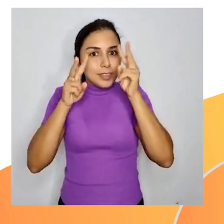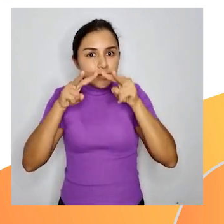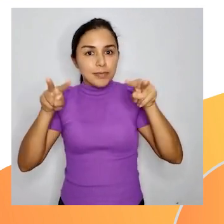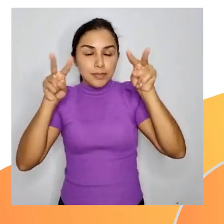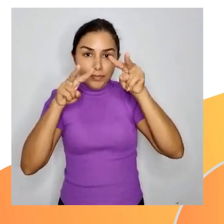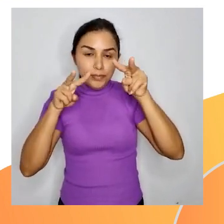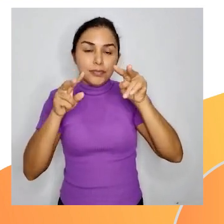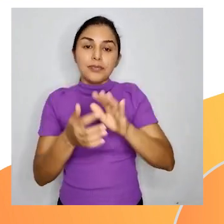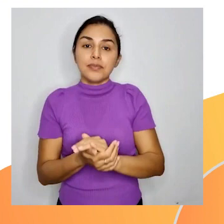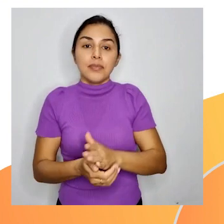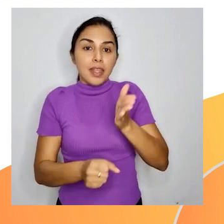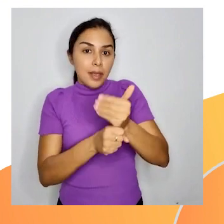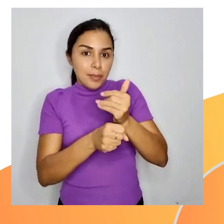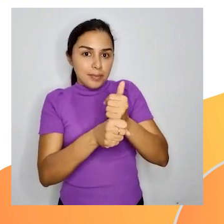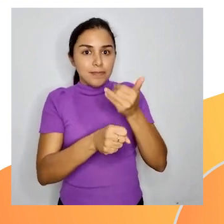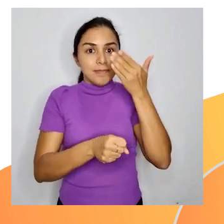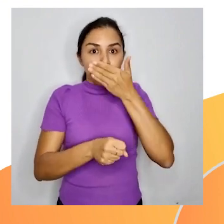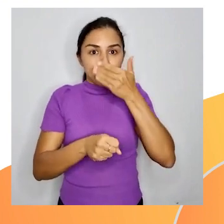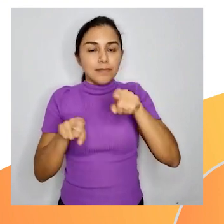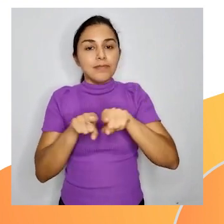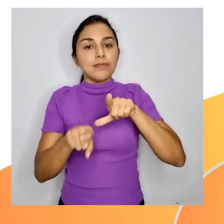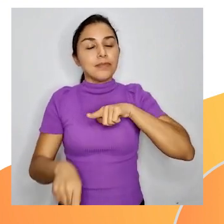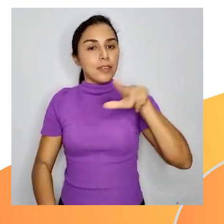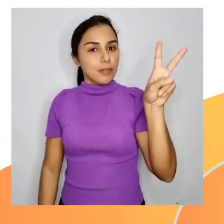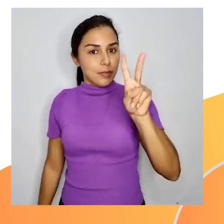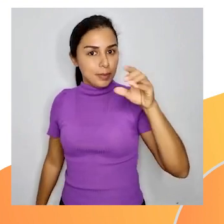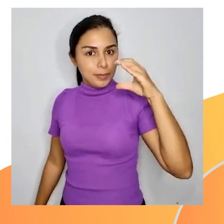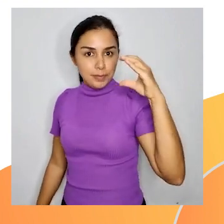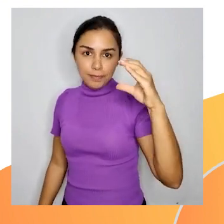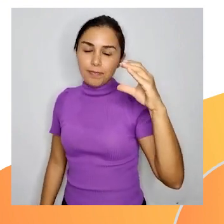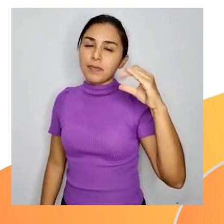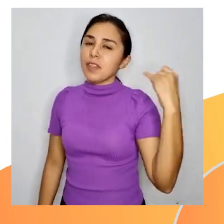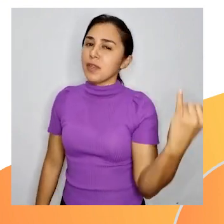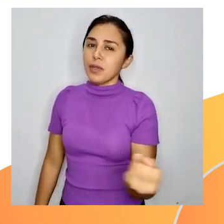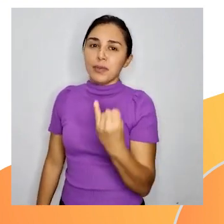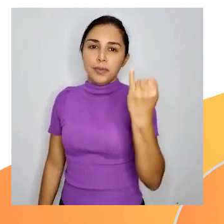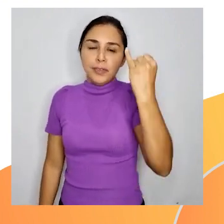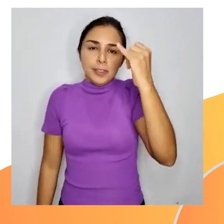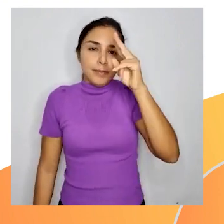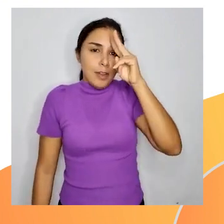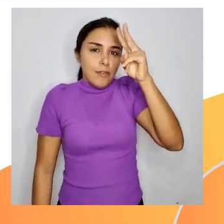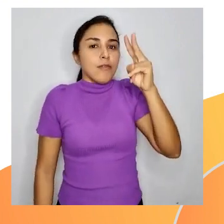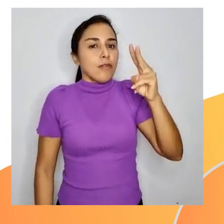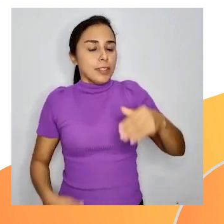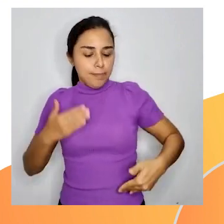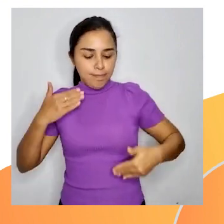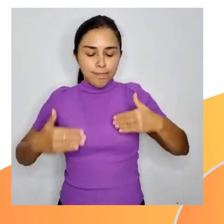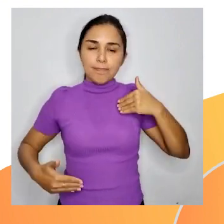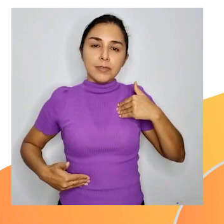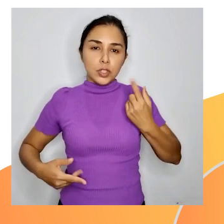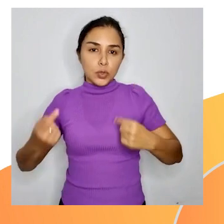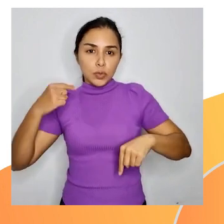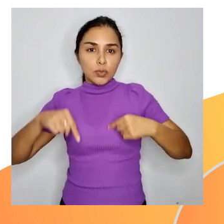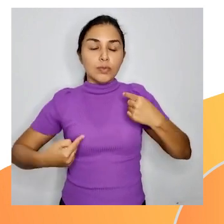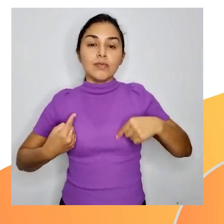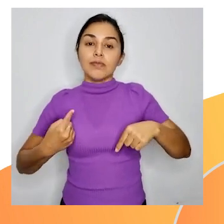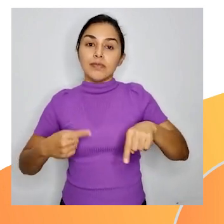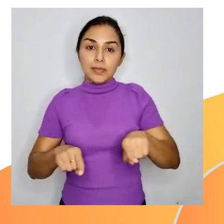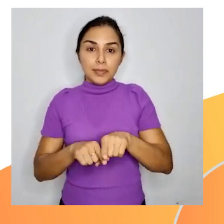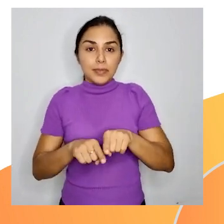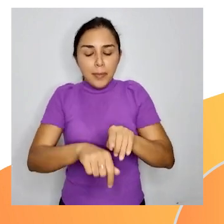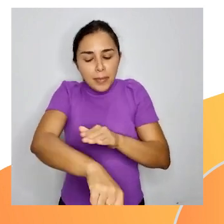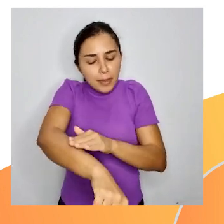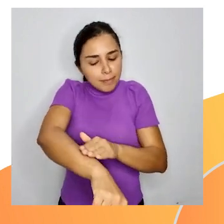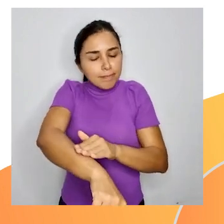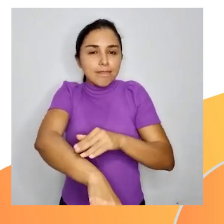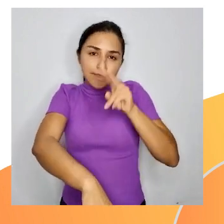à visão. A batata doce também é rica em vitamina C, muito importante para o fortalecimento do nosso organismo, também em